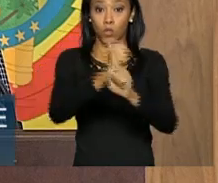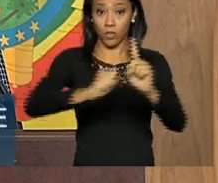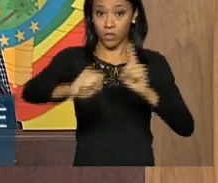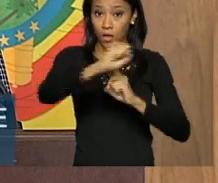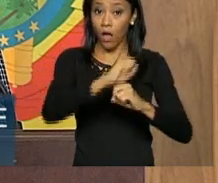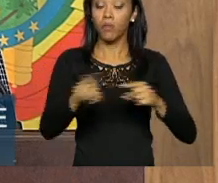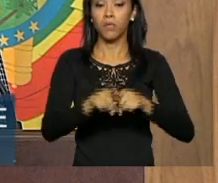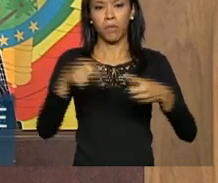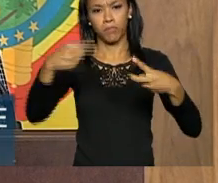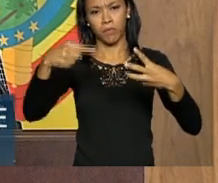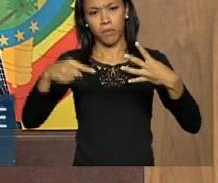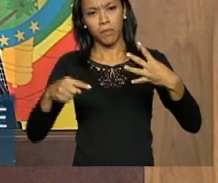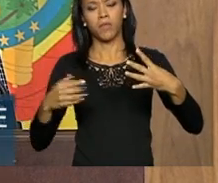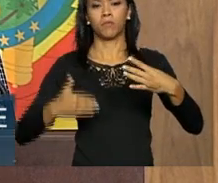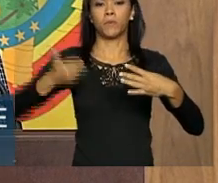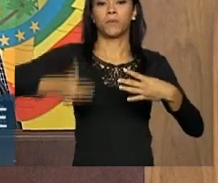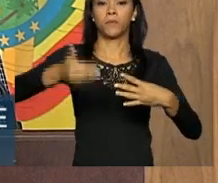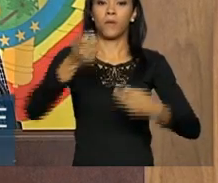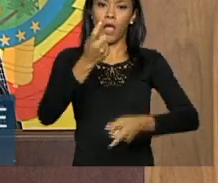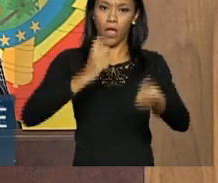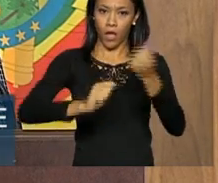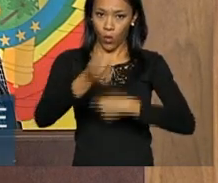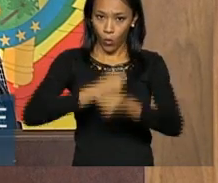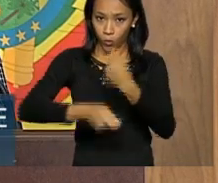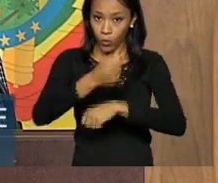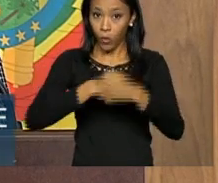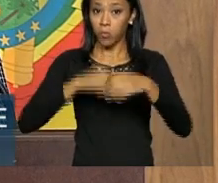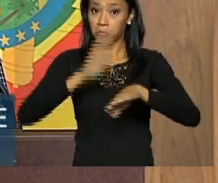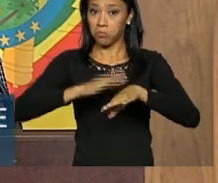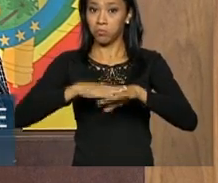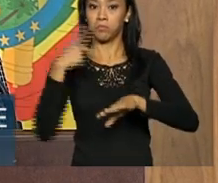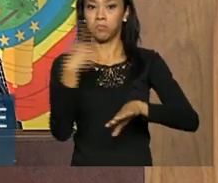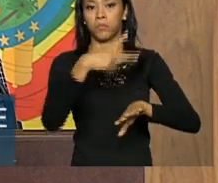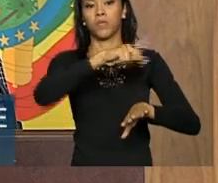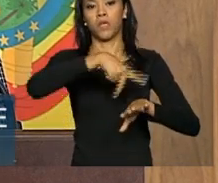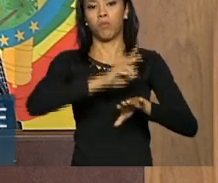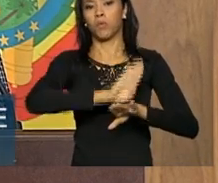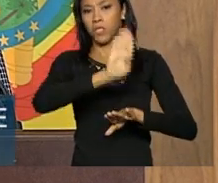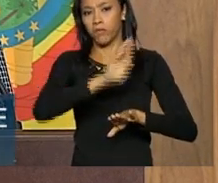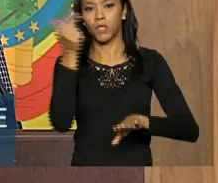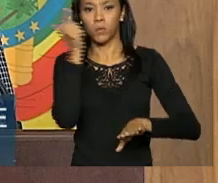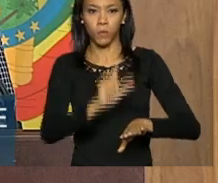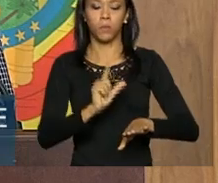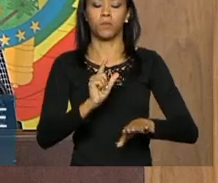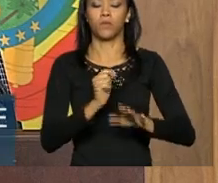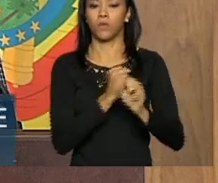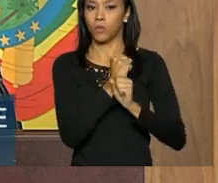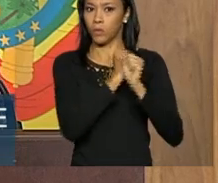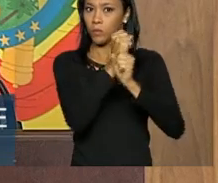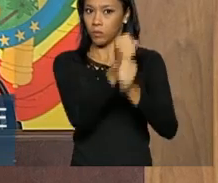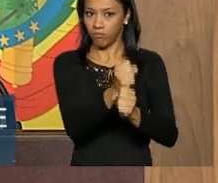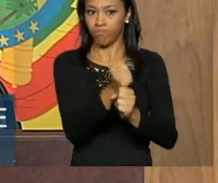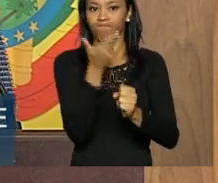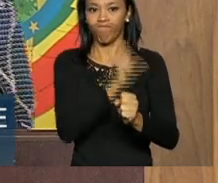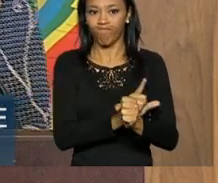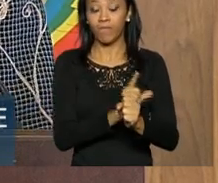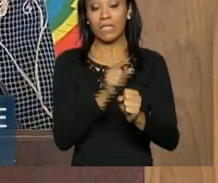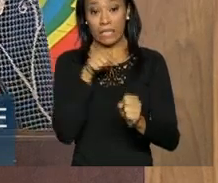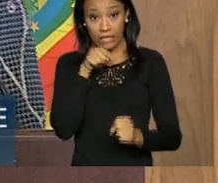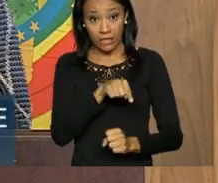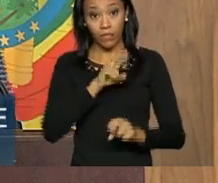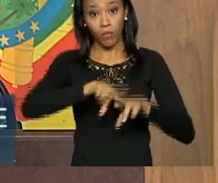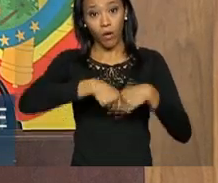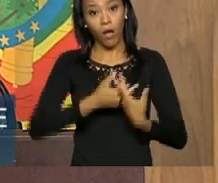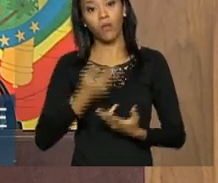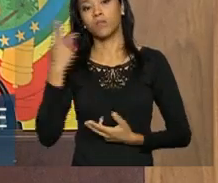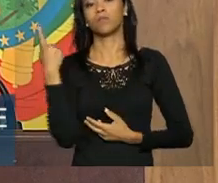avanços econômicos pelos quais a Bolívia tem passado nos últimos anos. Isto graças ao governo